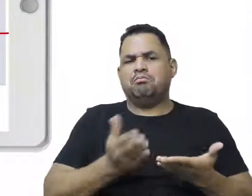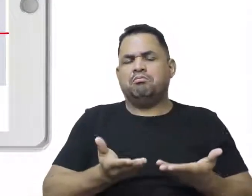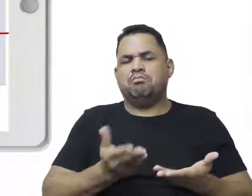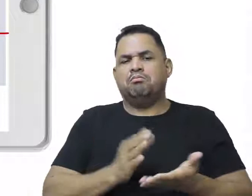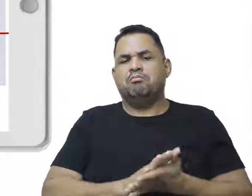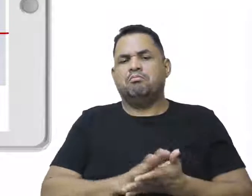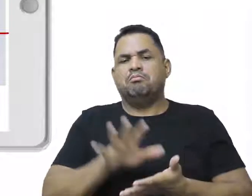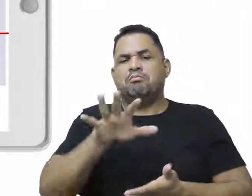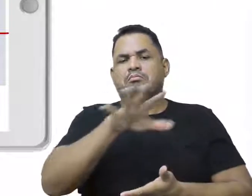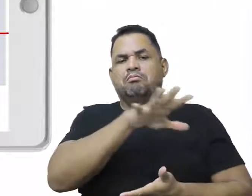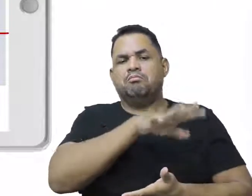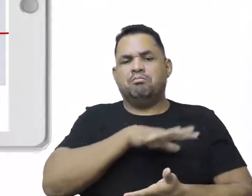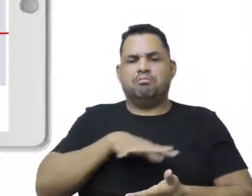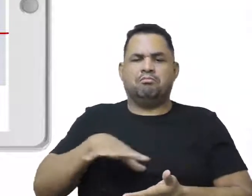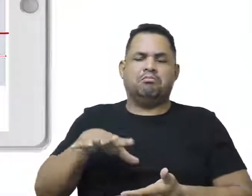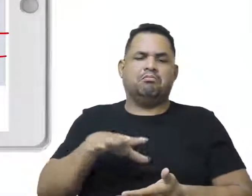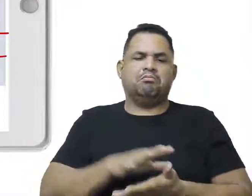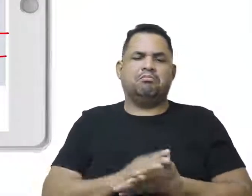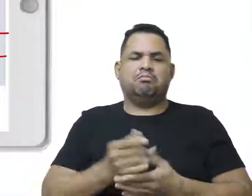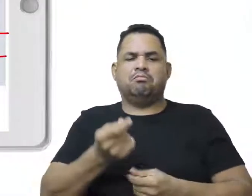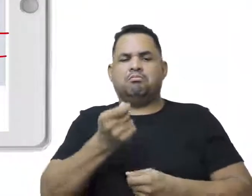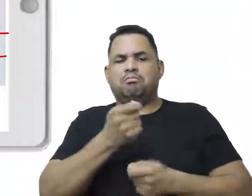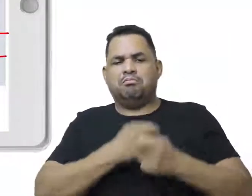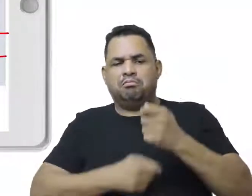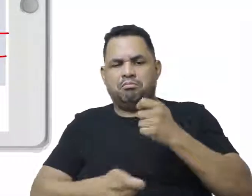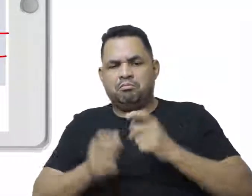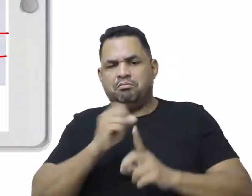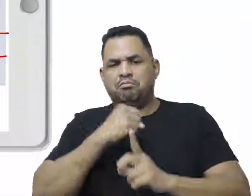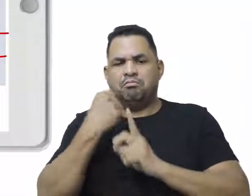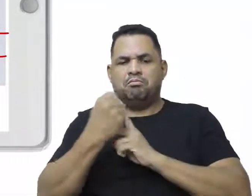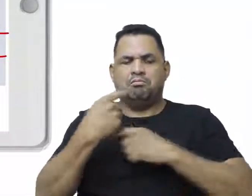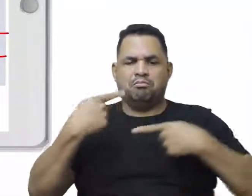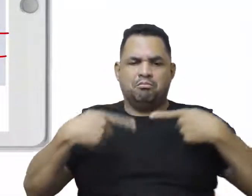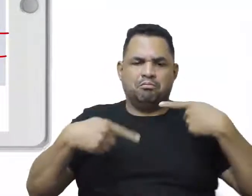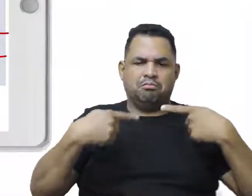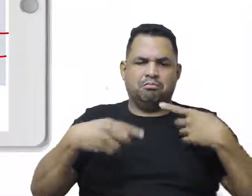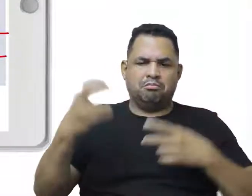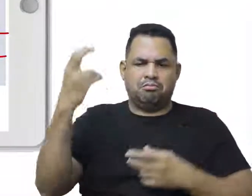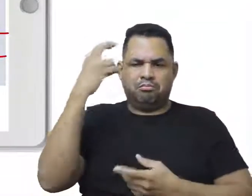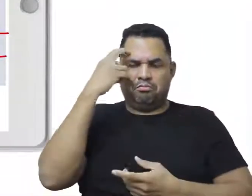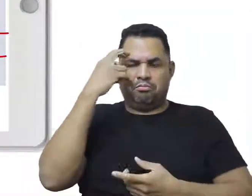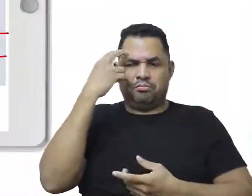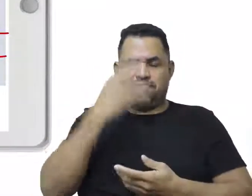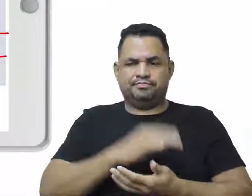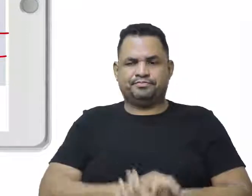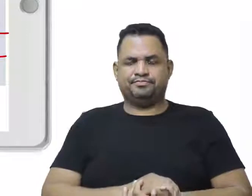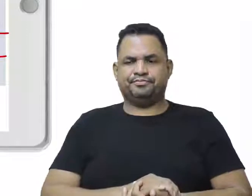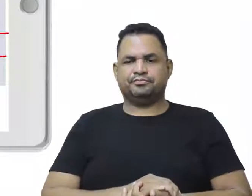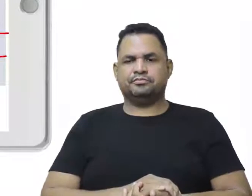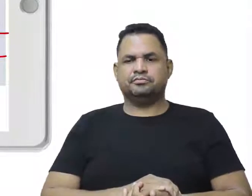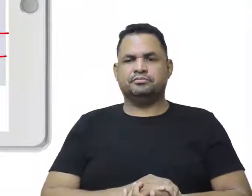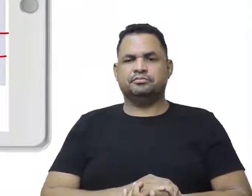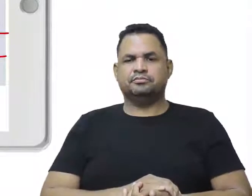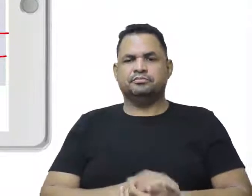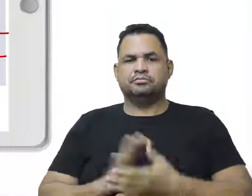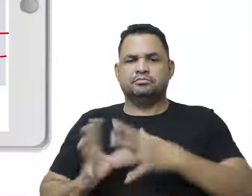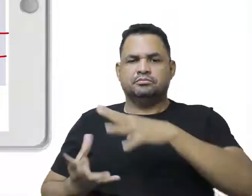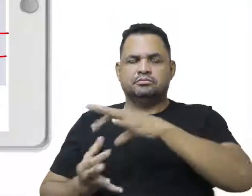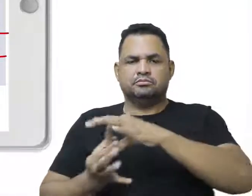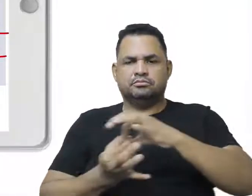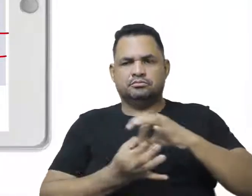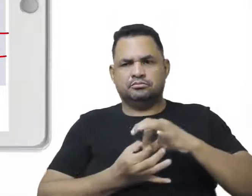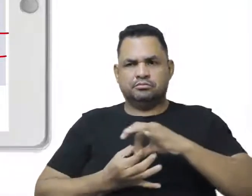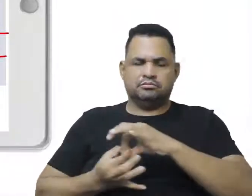isso é importante dimensão Econômica social política e cultural então a globalização